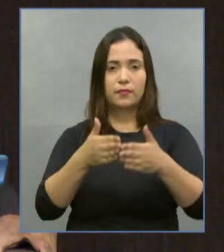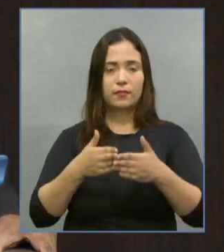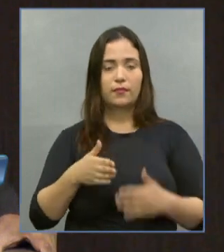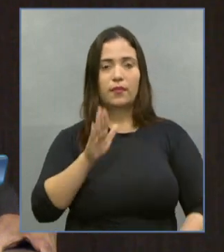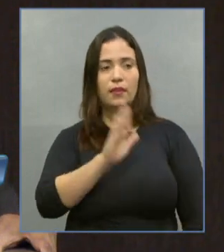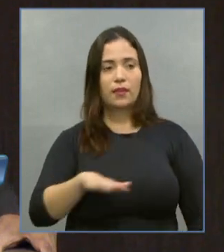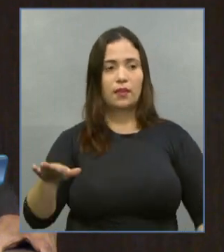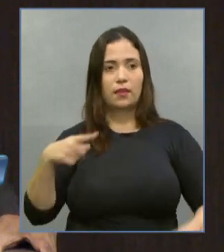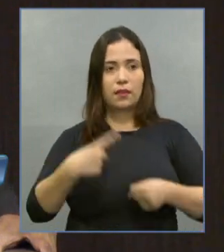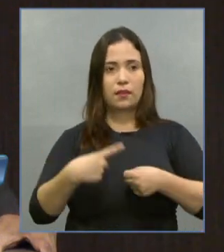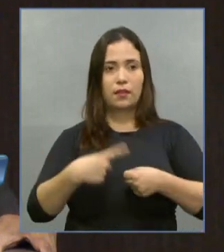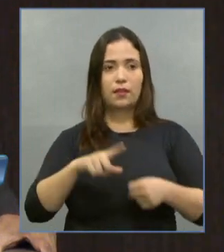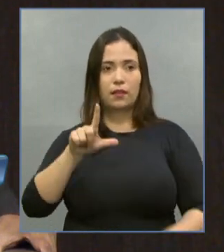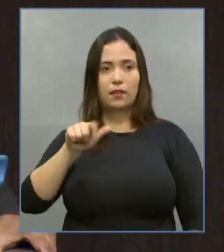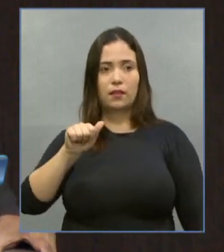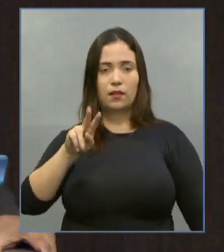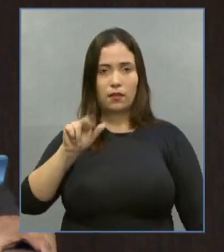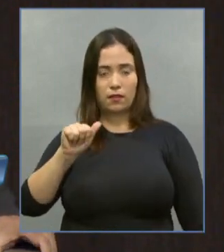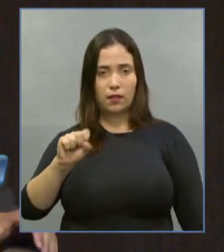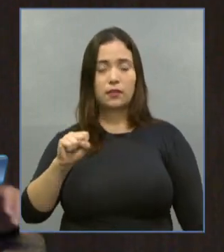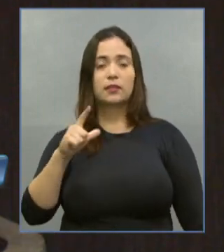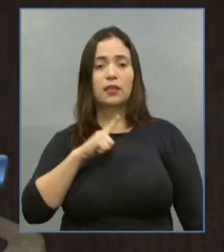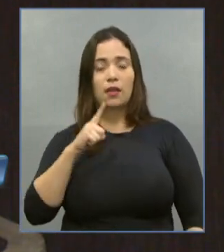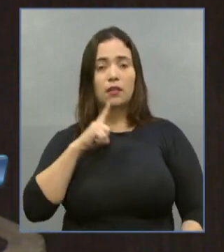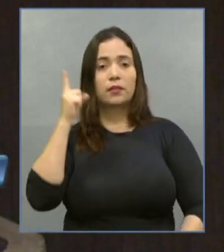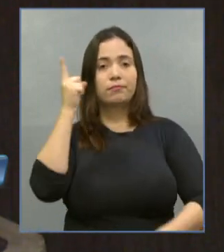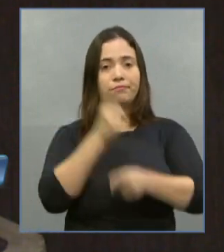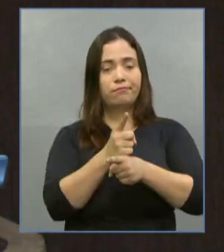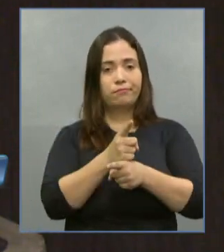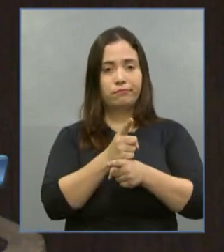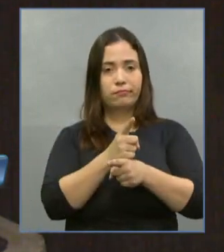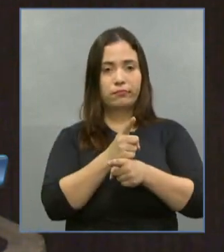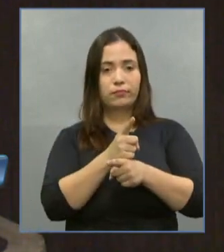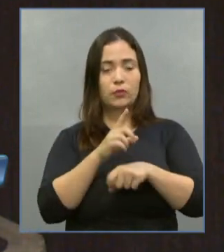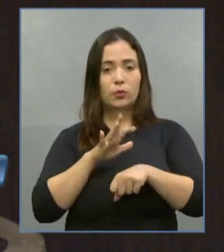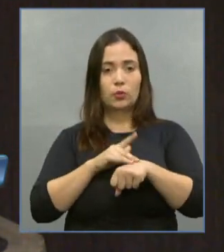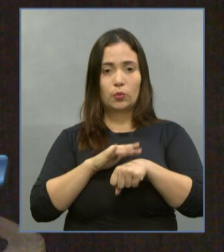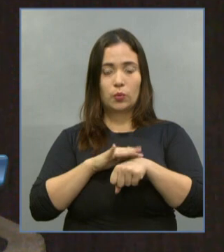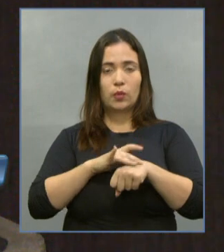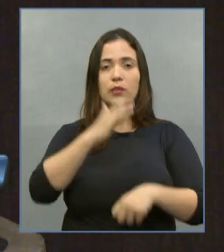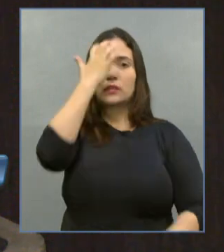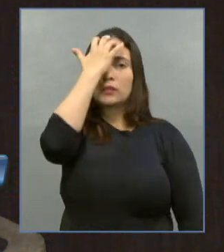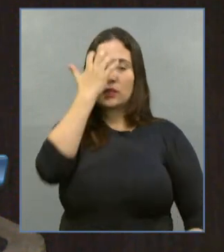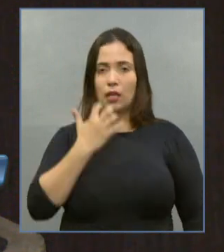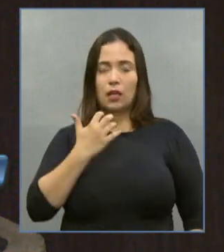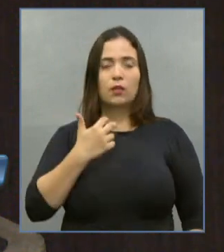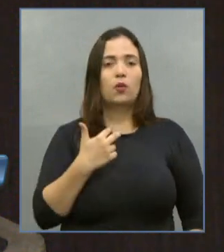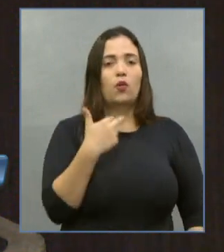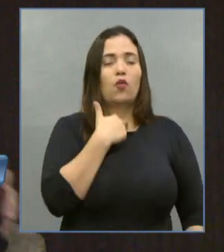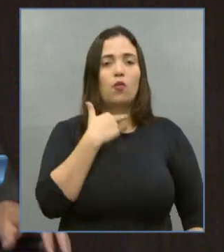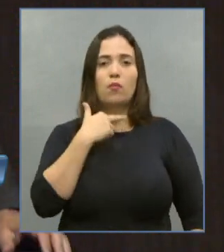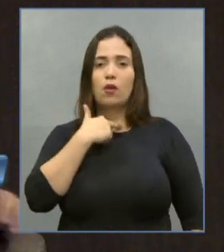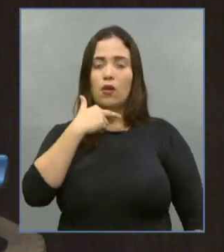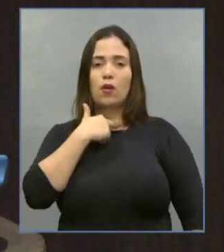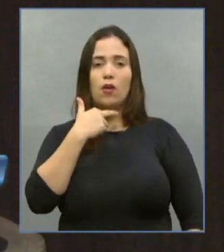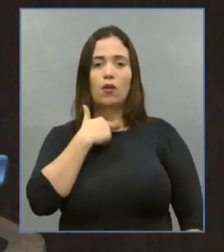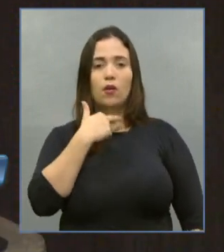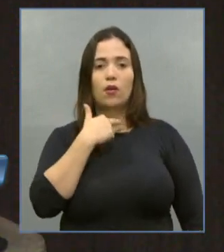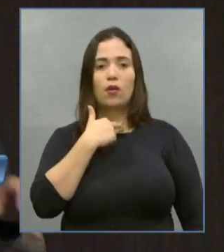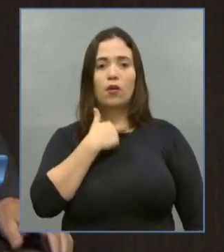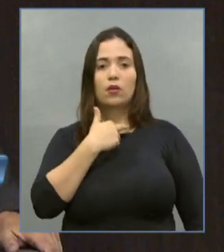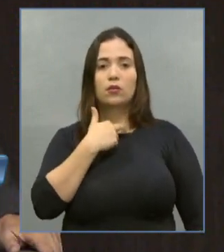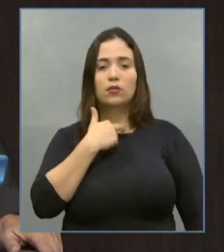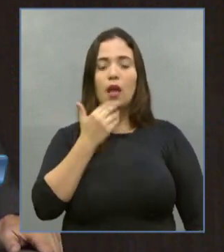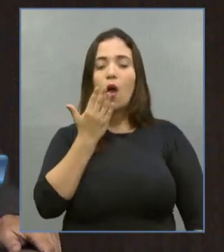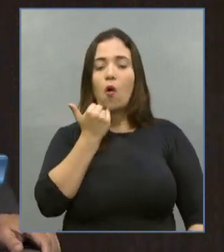Lavras da Mangabeira que foi diagnosticada com uma patologia séria que não permitia o processamento de uma determinada